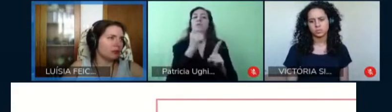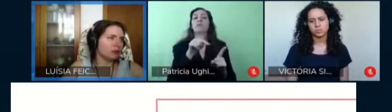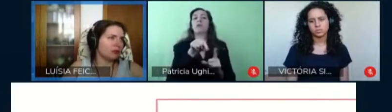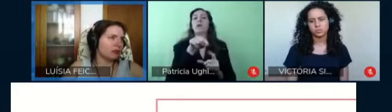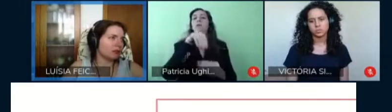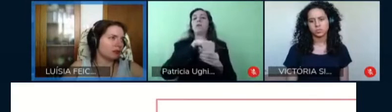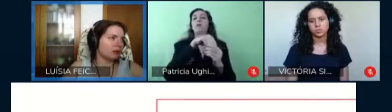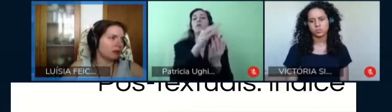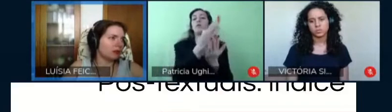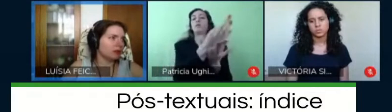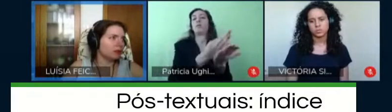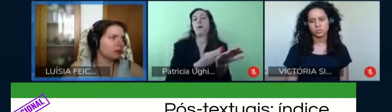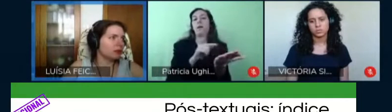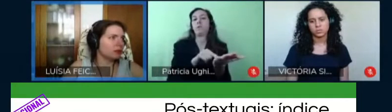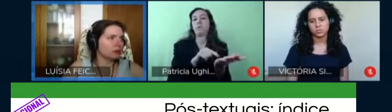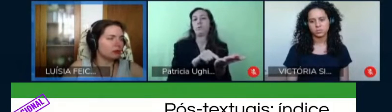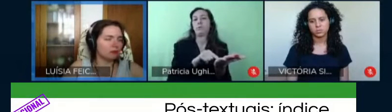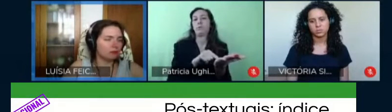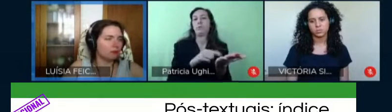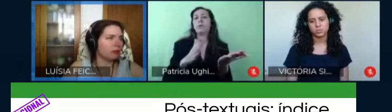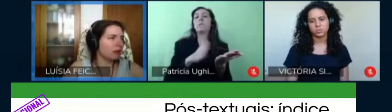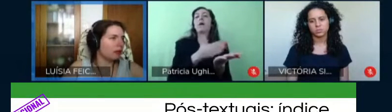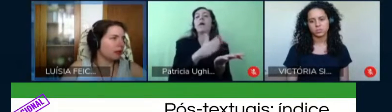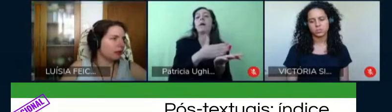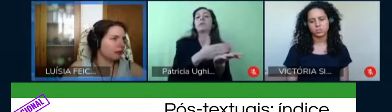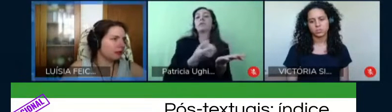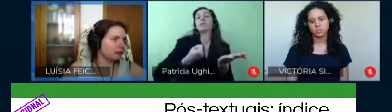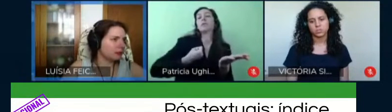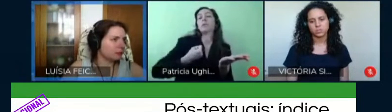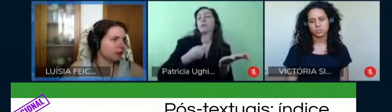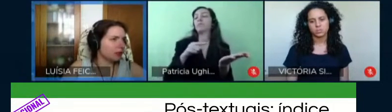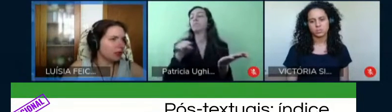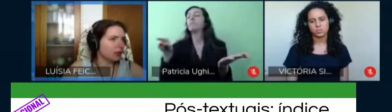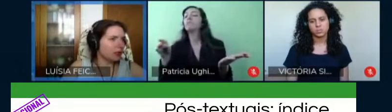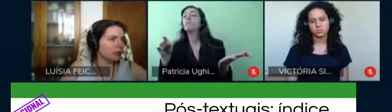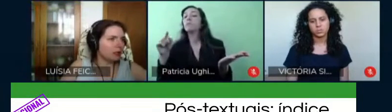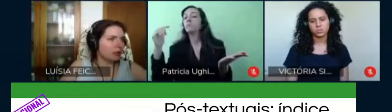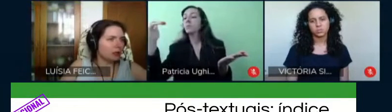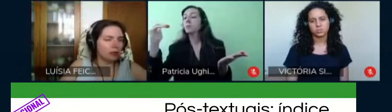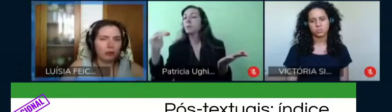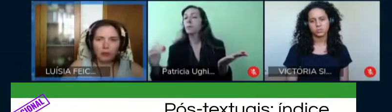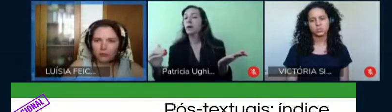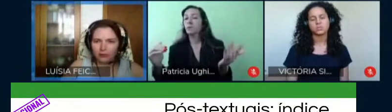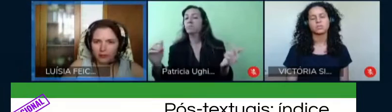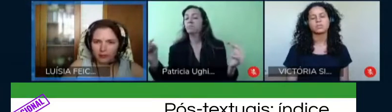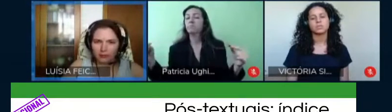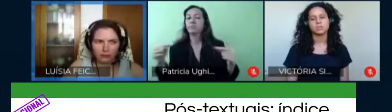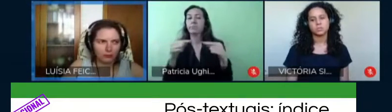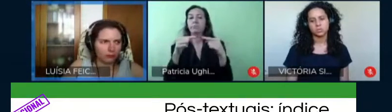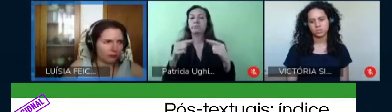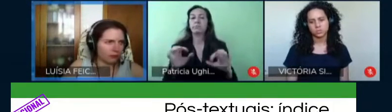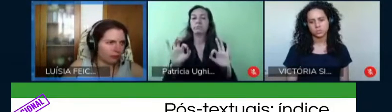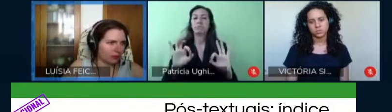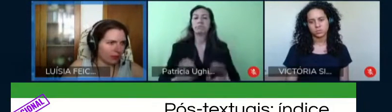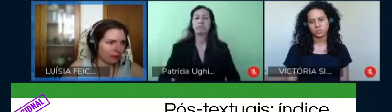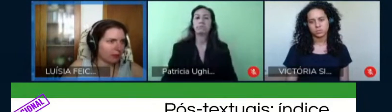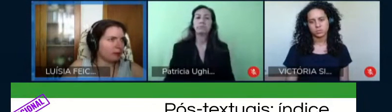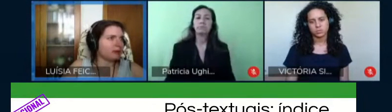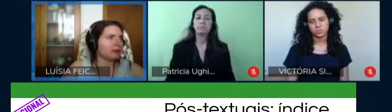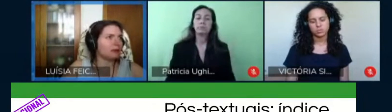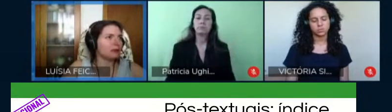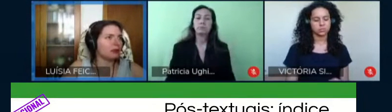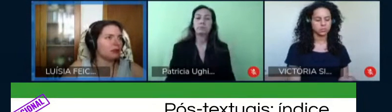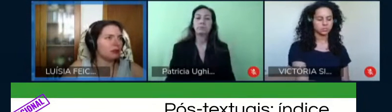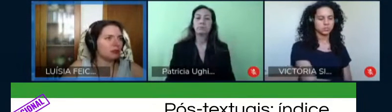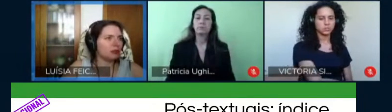página onde estão definidos, onde eles estão. E uma coisa que vou voltar aqui